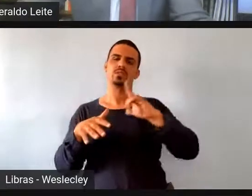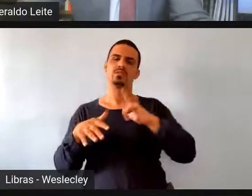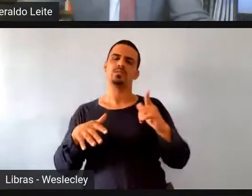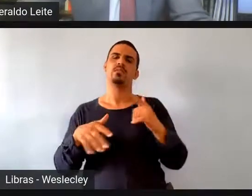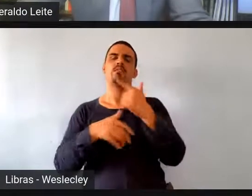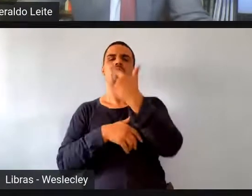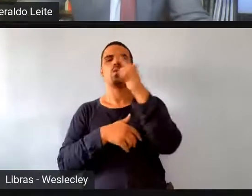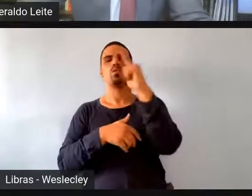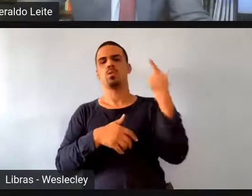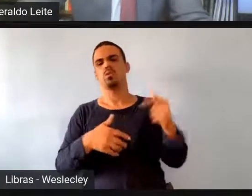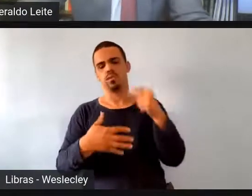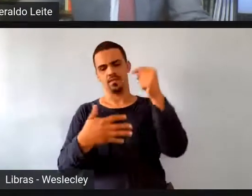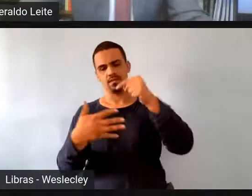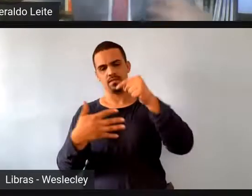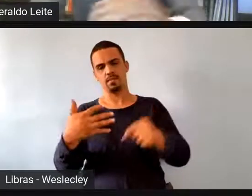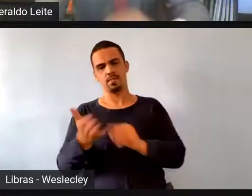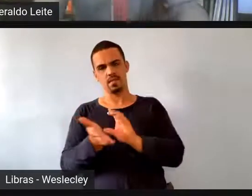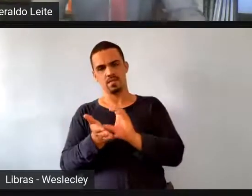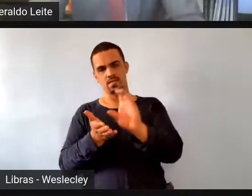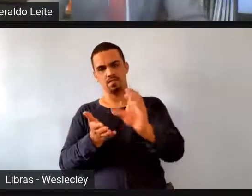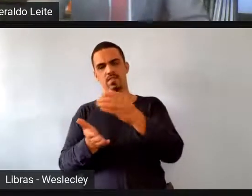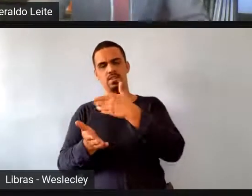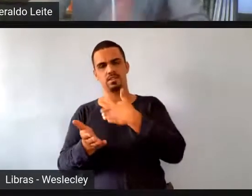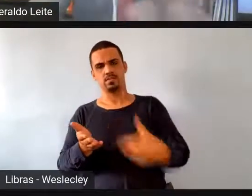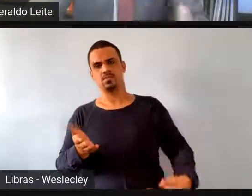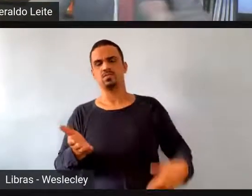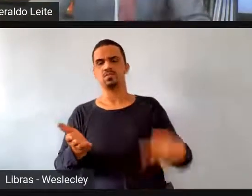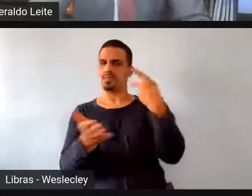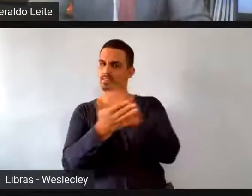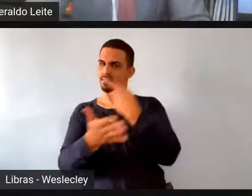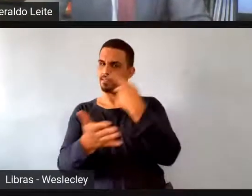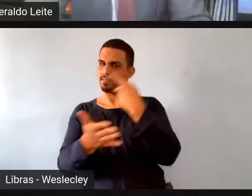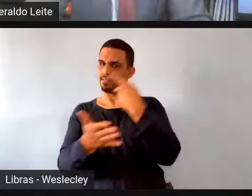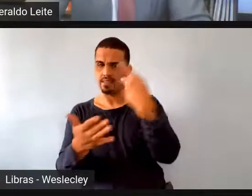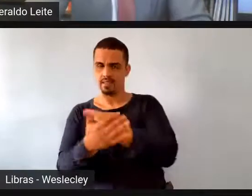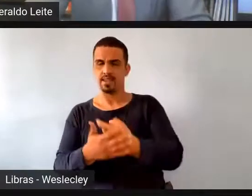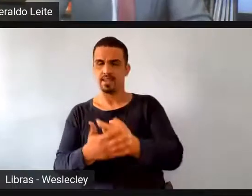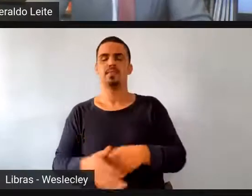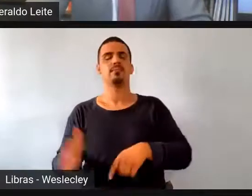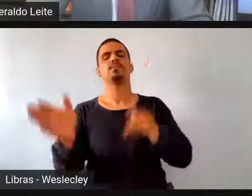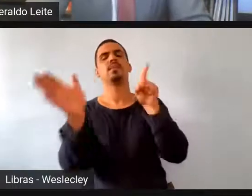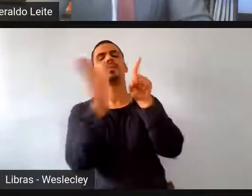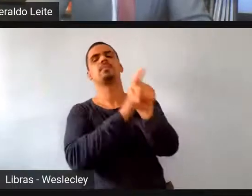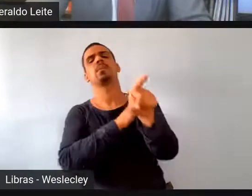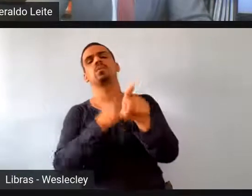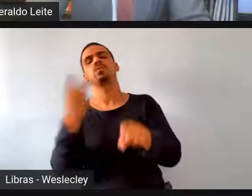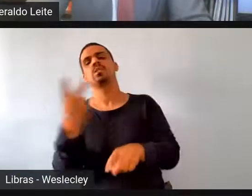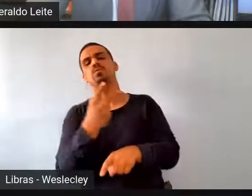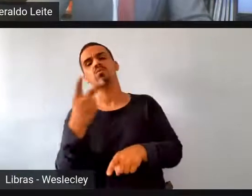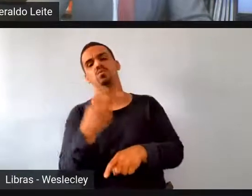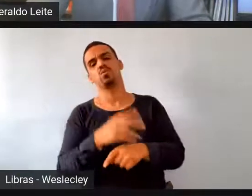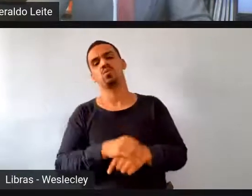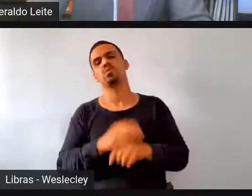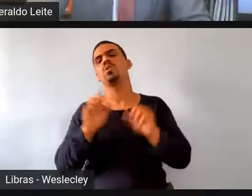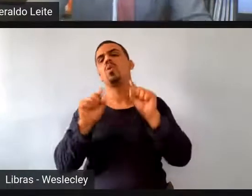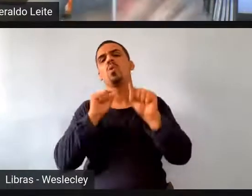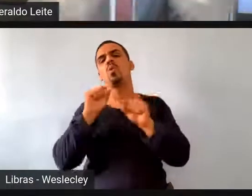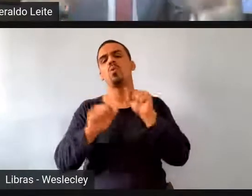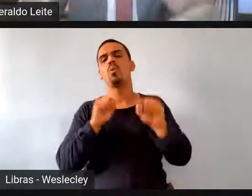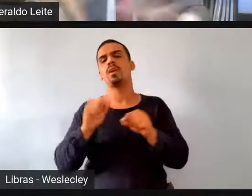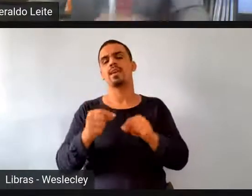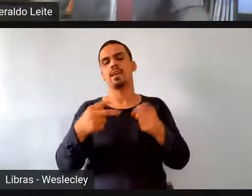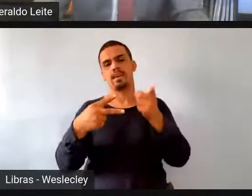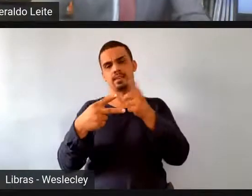ferramentas financiadas de forma clandestina. E aí ela faz uma pergunta aos dois: qual é o peso dessa